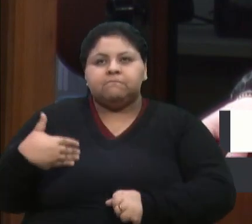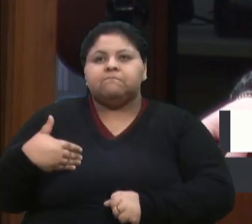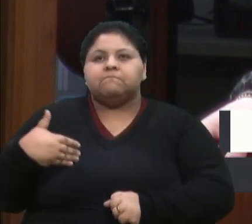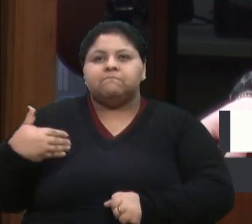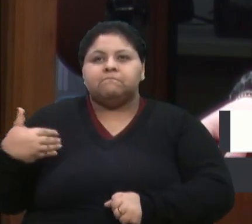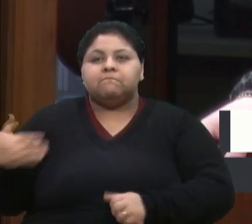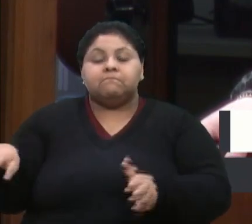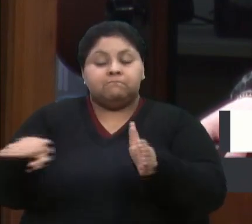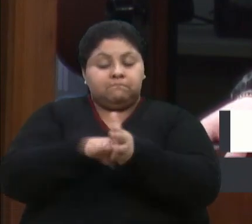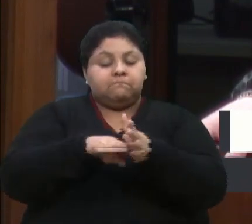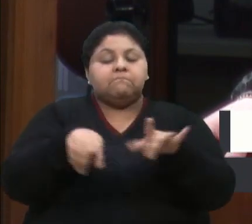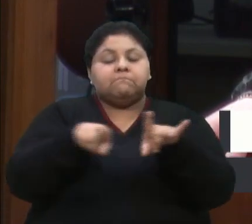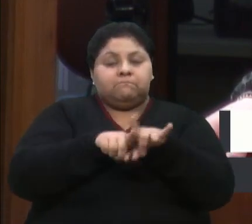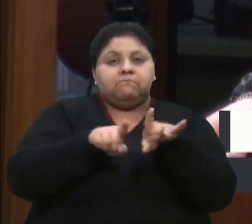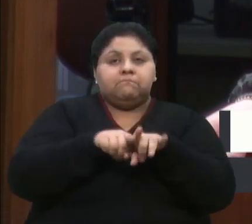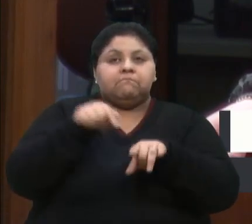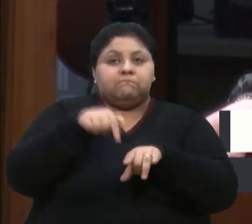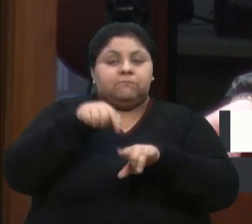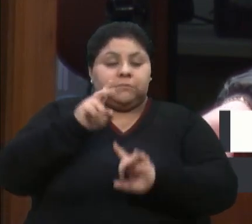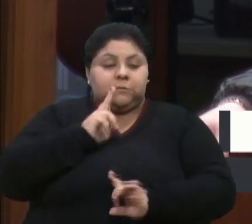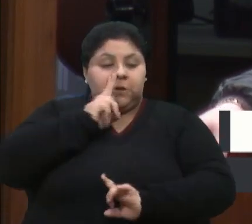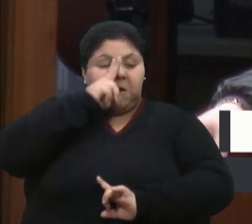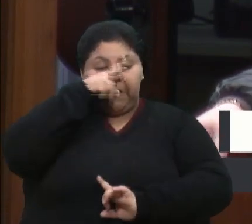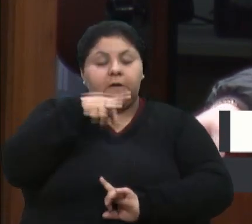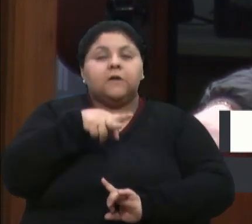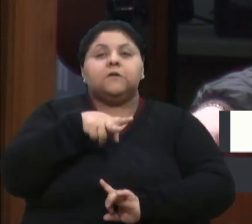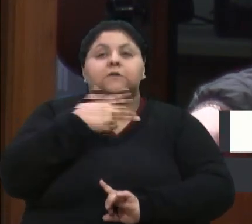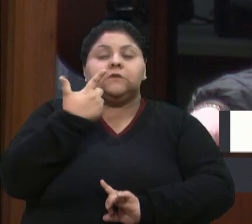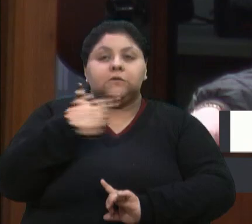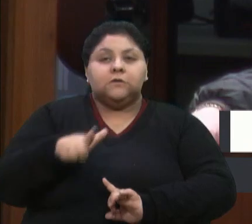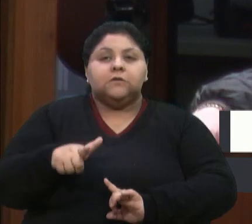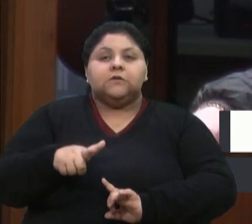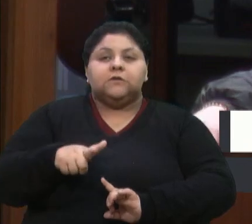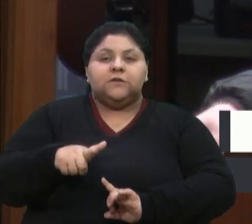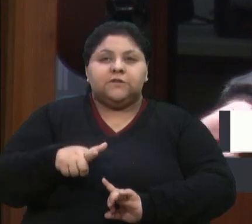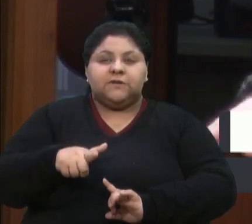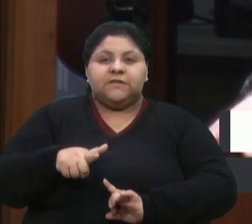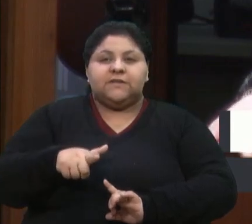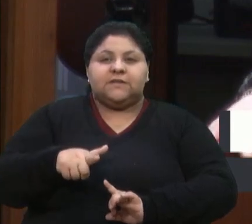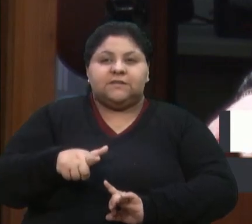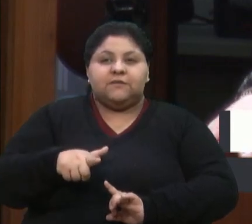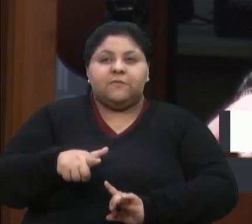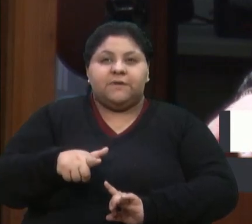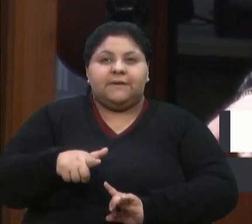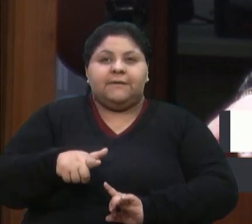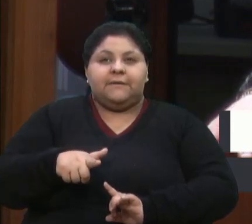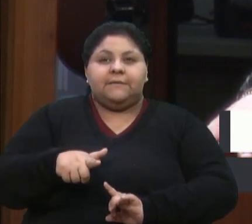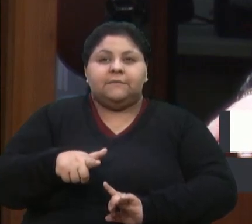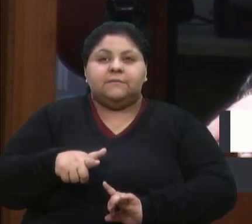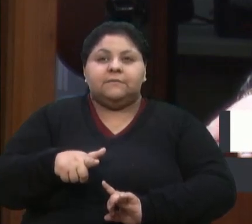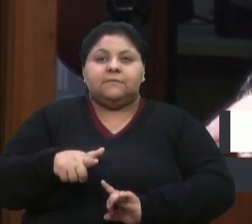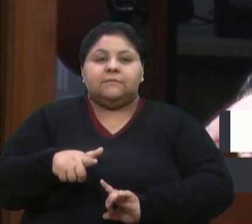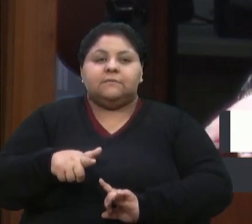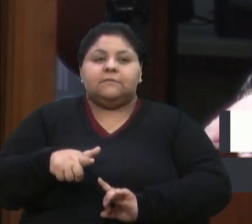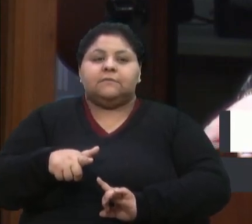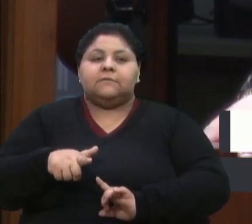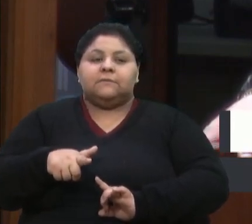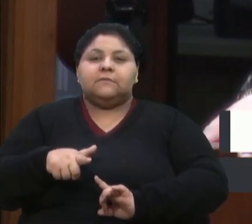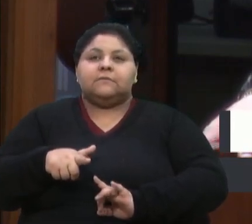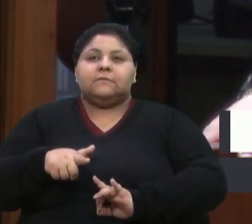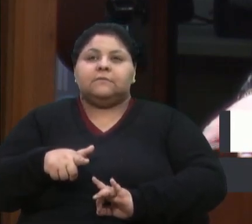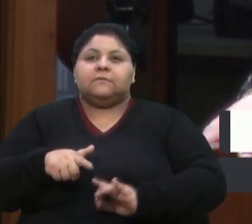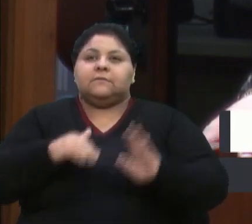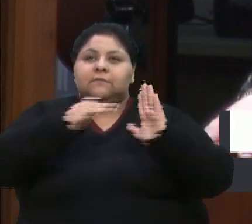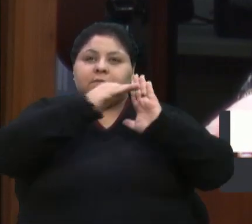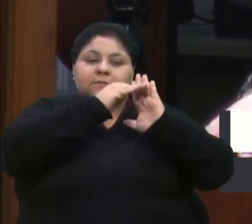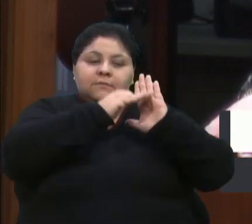trazendo, e aqui eu vou reforçar, o senhor já falou, eu já falei aqui nessa tribuna, que compete a cartilha que